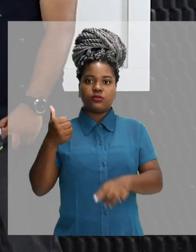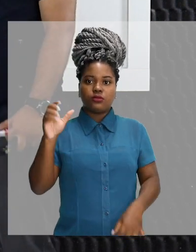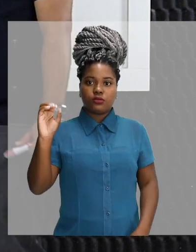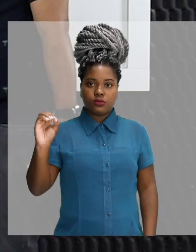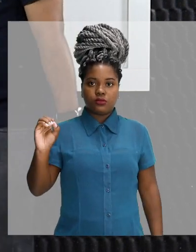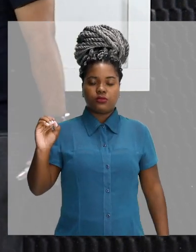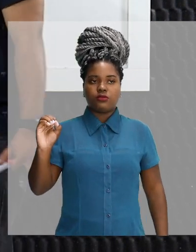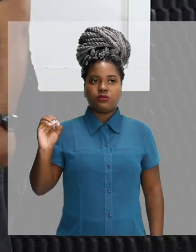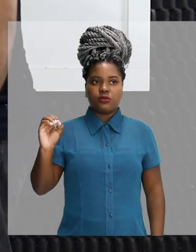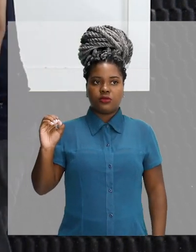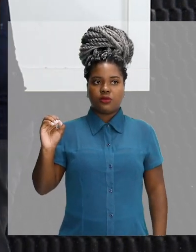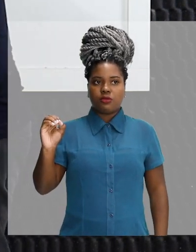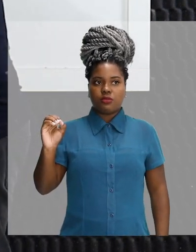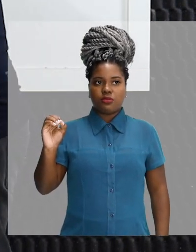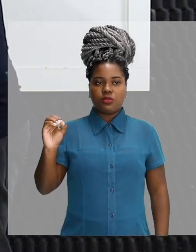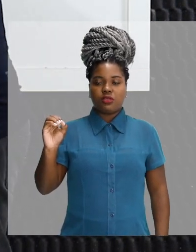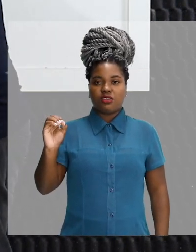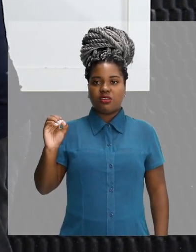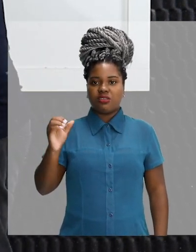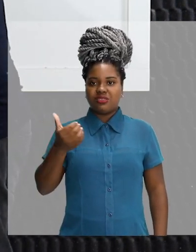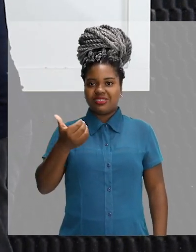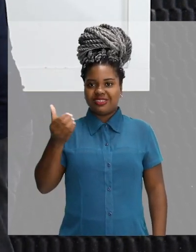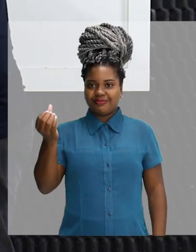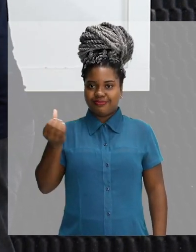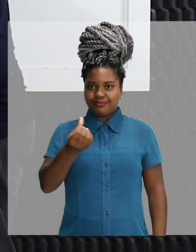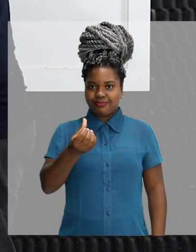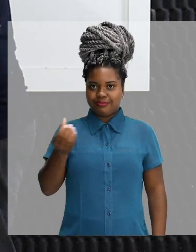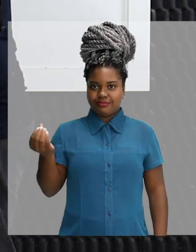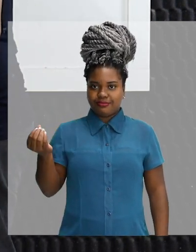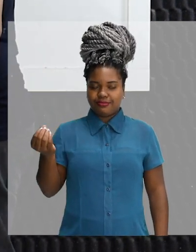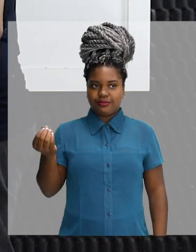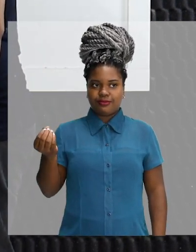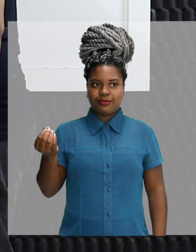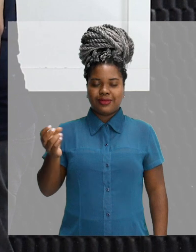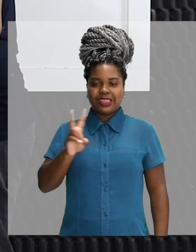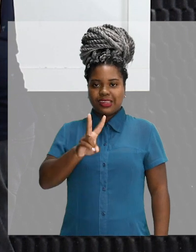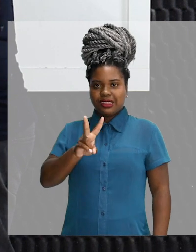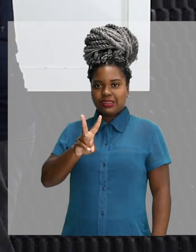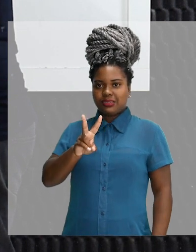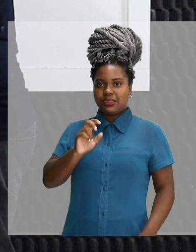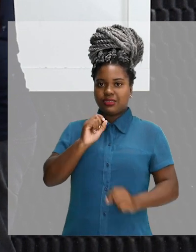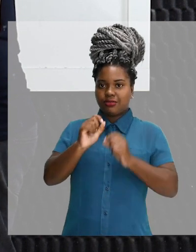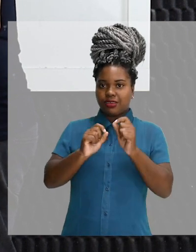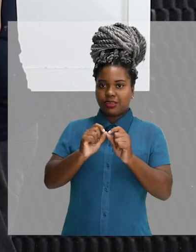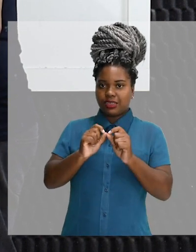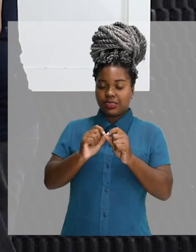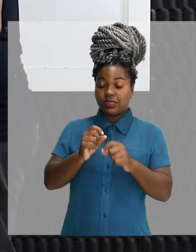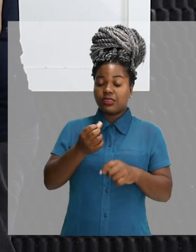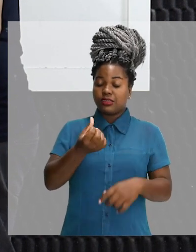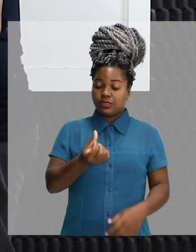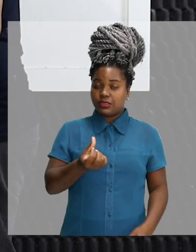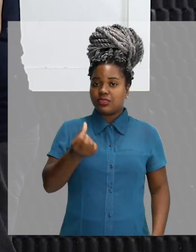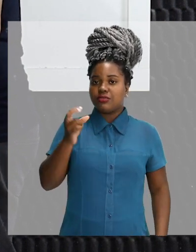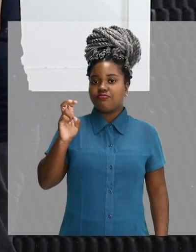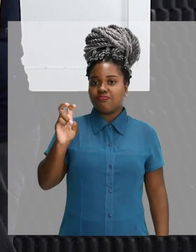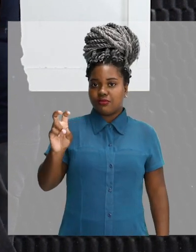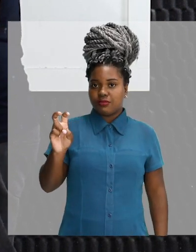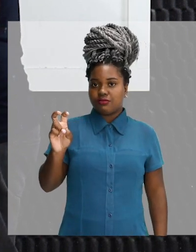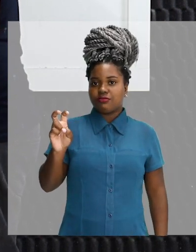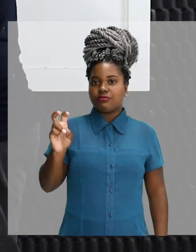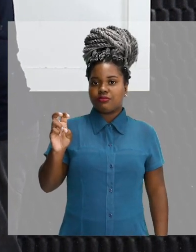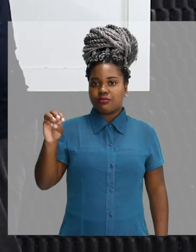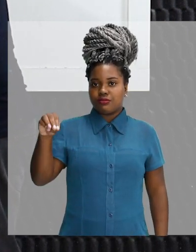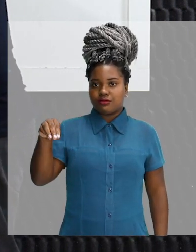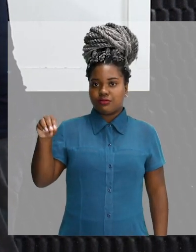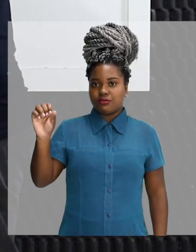60. Okay? Então, a velocidade, 60 mais 5, dá 65